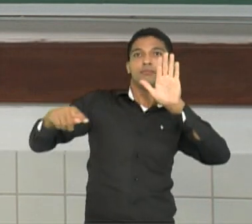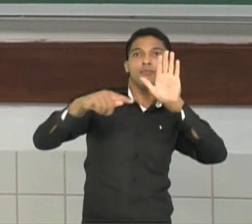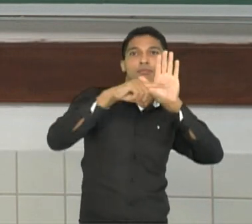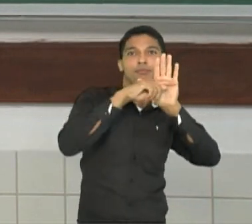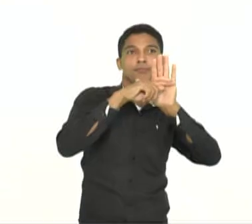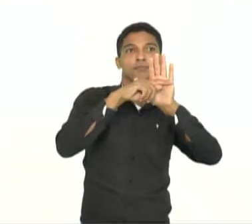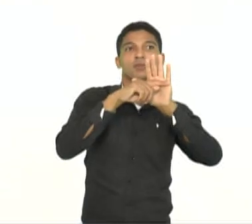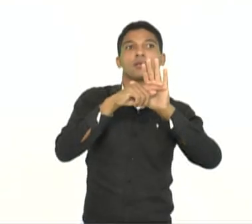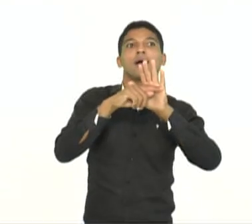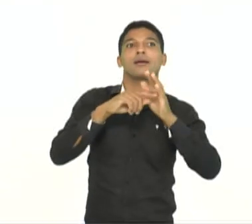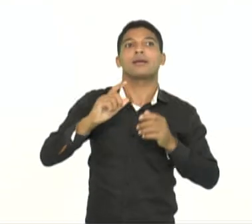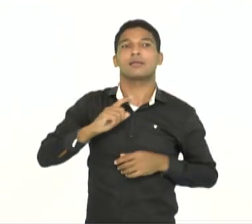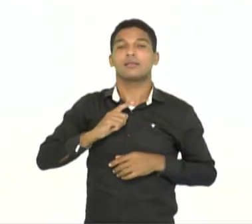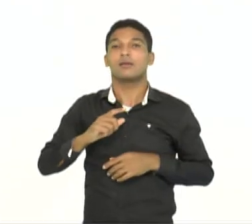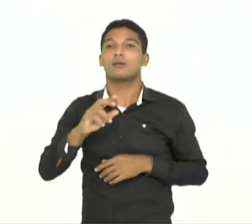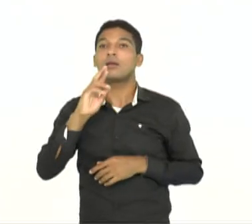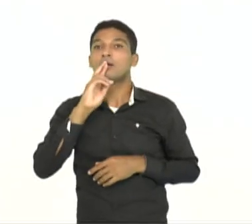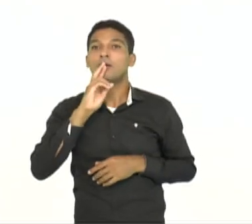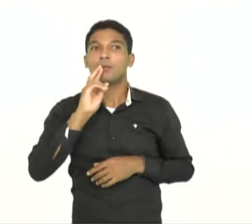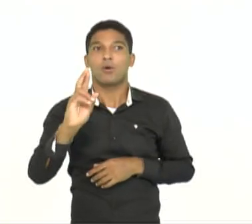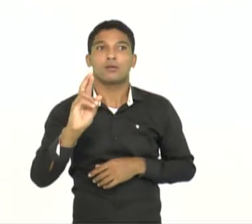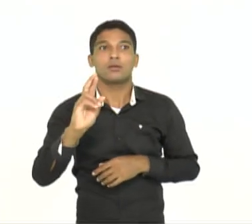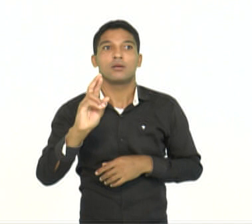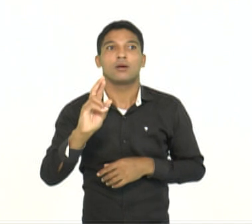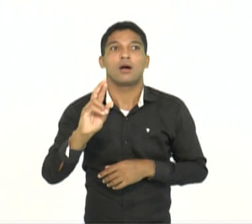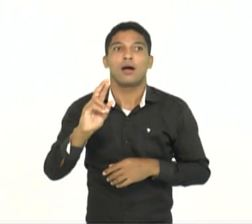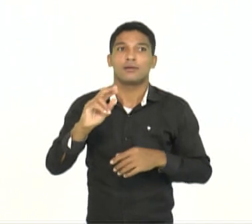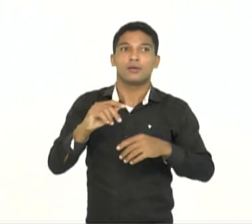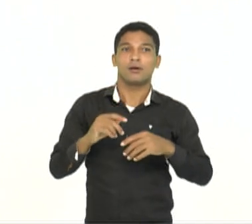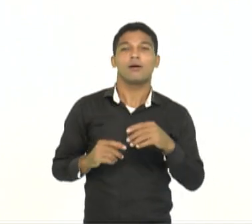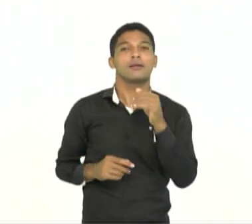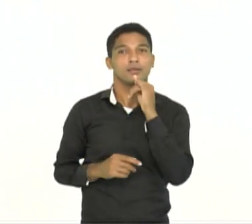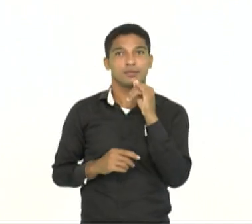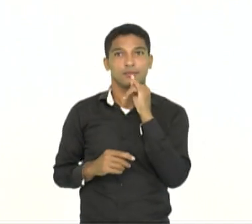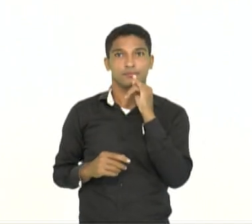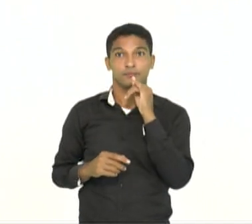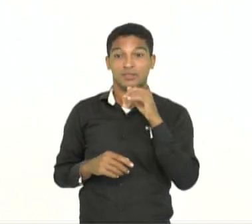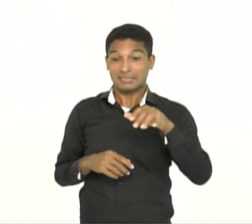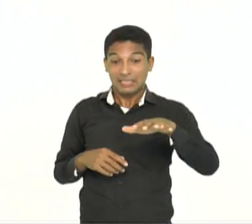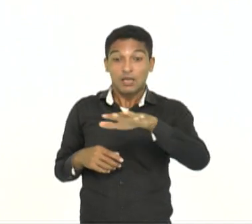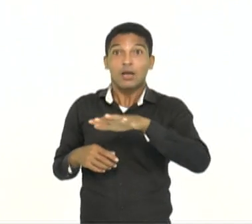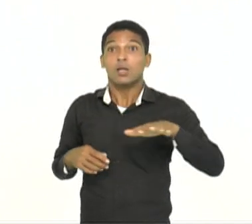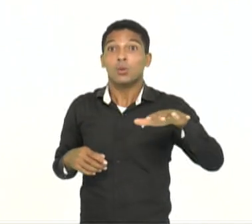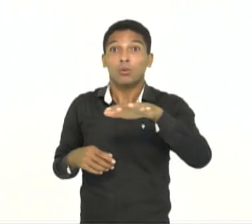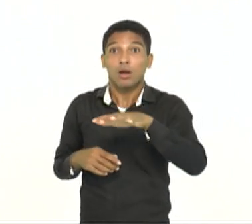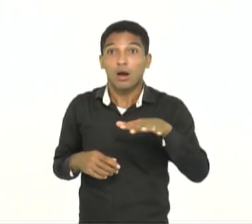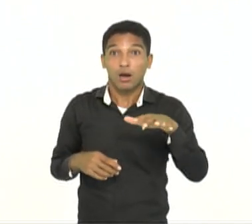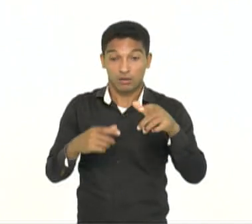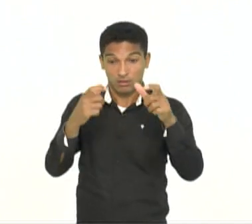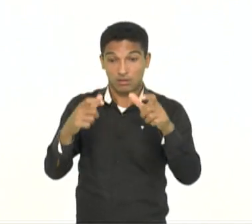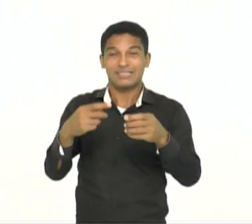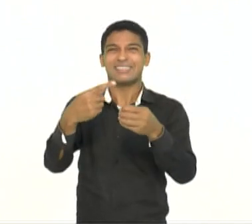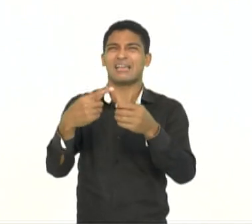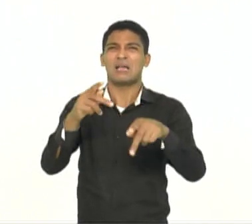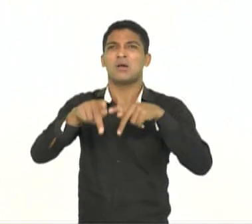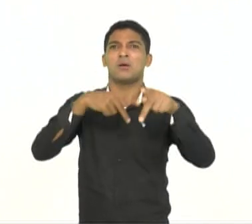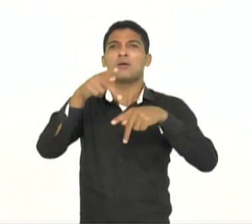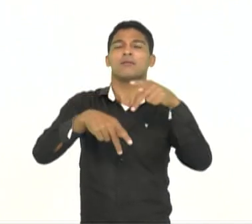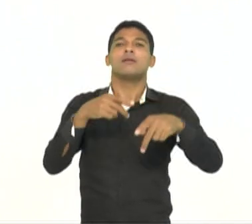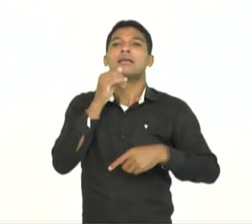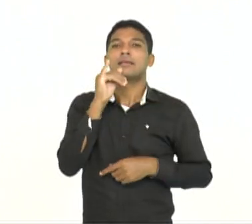um resultado, aí a continha ali só para exemplificar. Se a população de um determinado lugar, hipoteticamente lá,